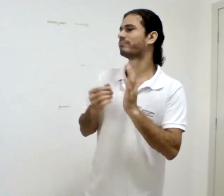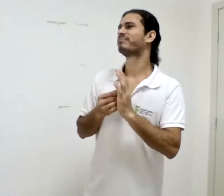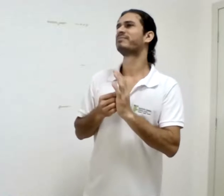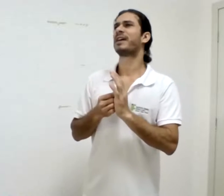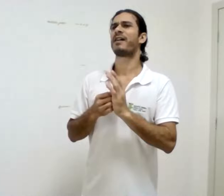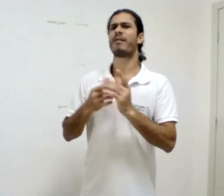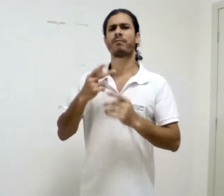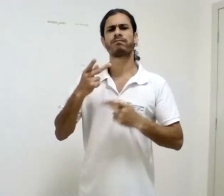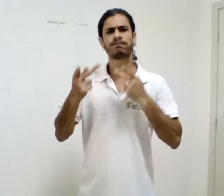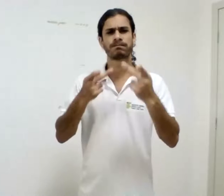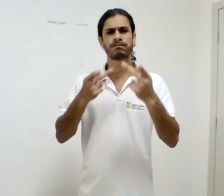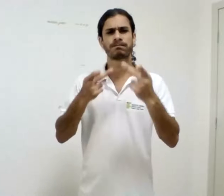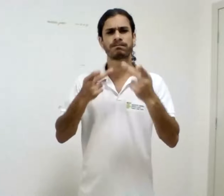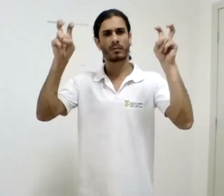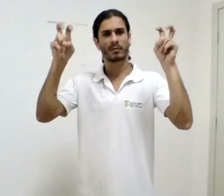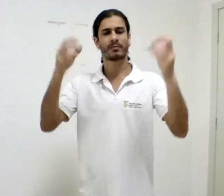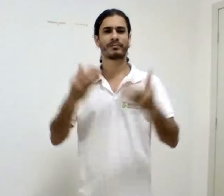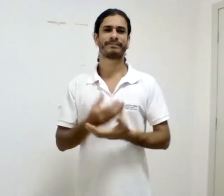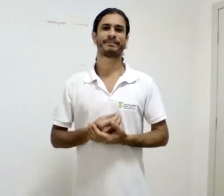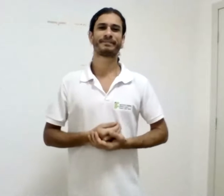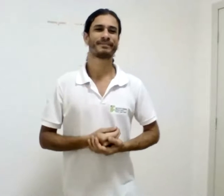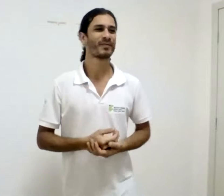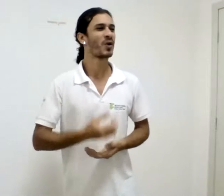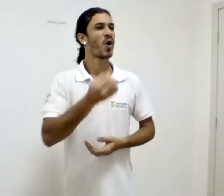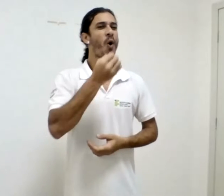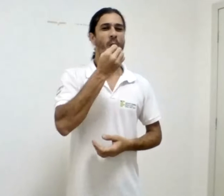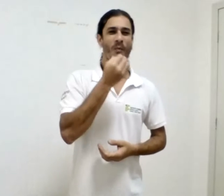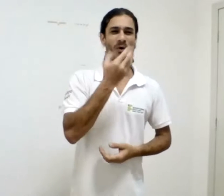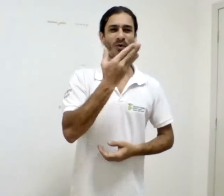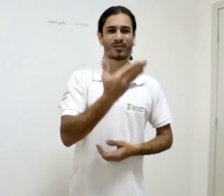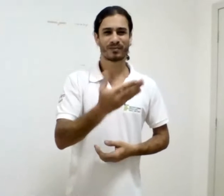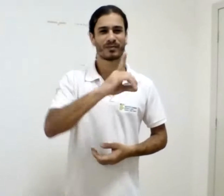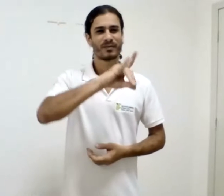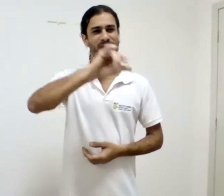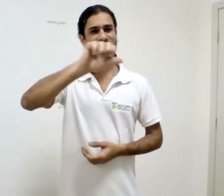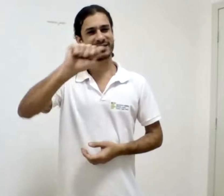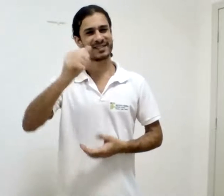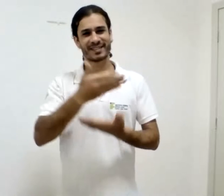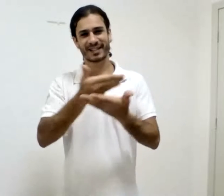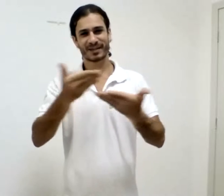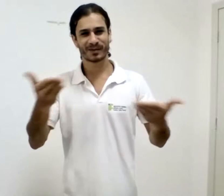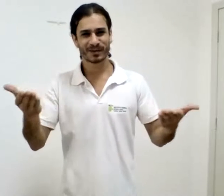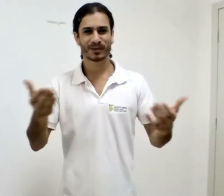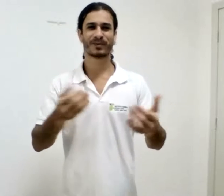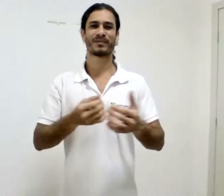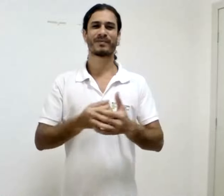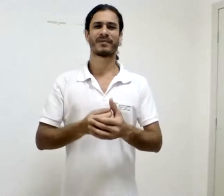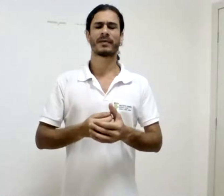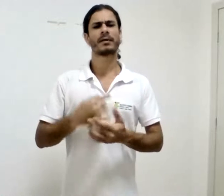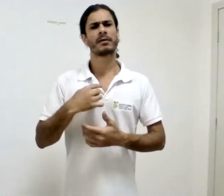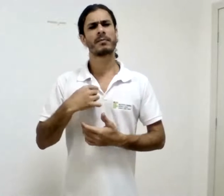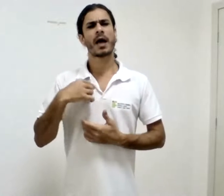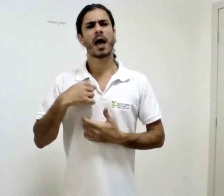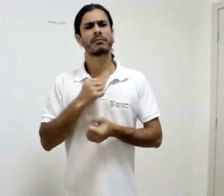Então, bom dia a todos e a todas. Espero que estejam bem, num